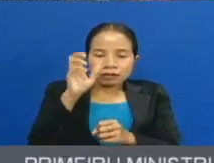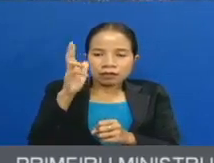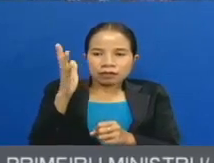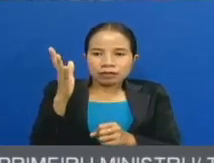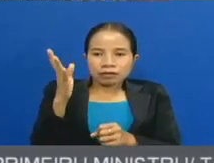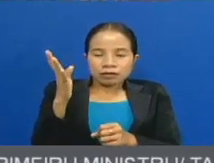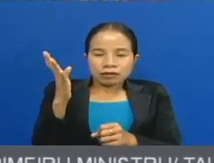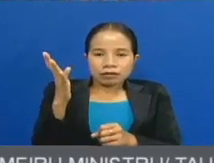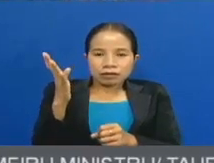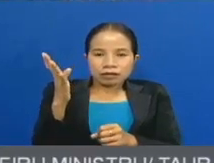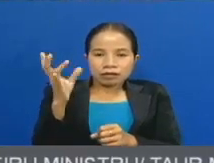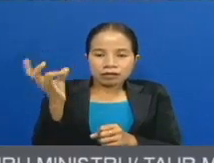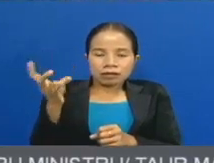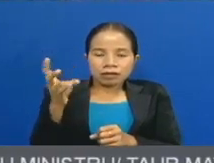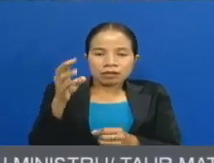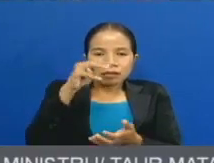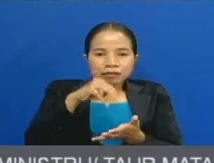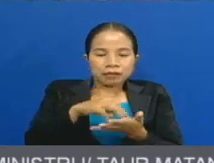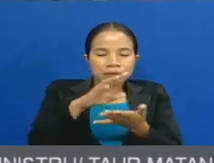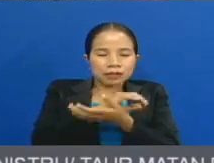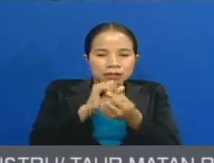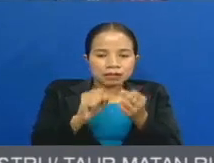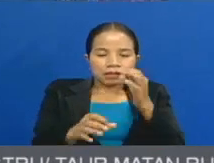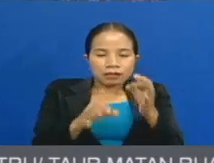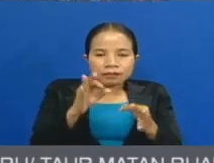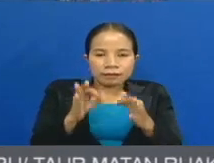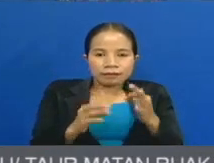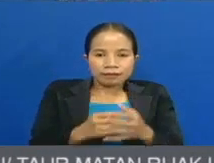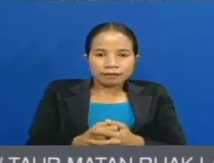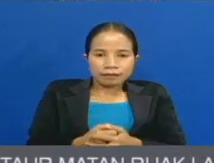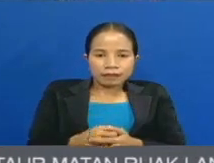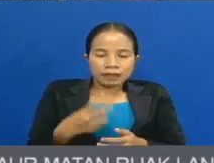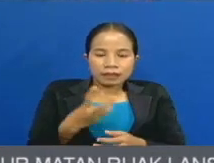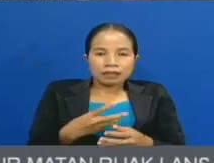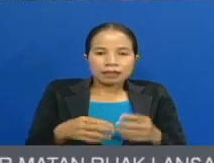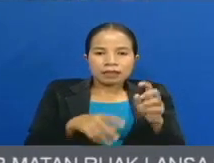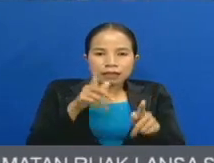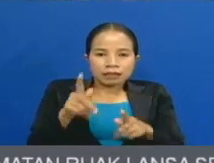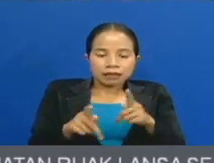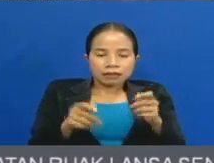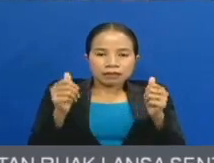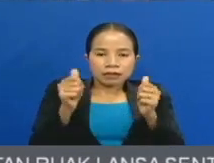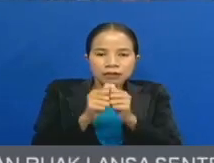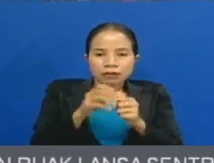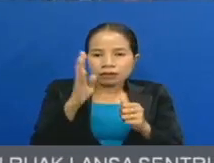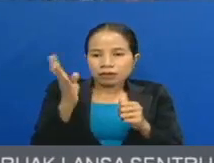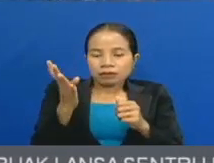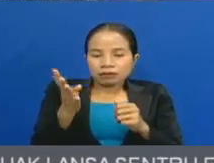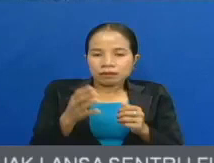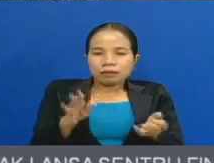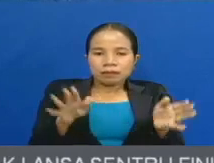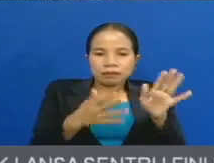tal milhões de dólares de estragos, além de que Itaia e Ema quase rato no recém